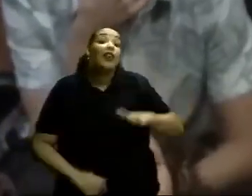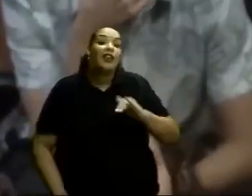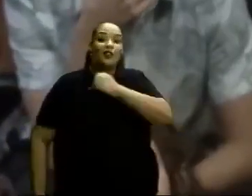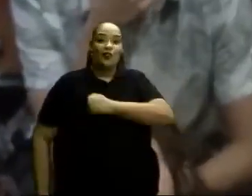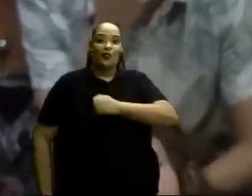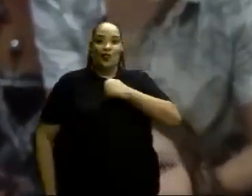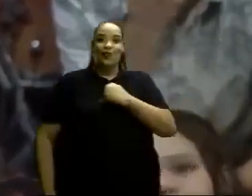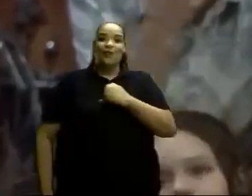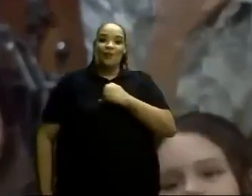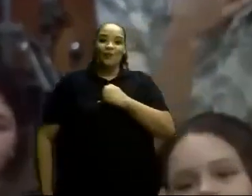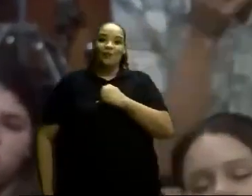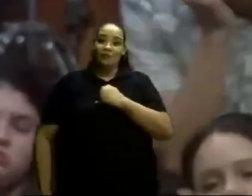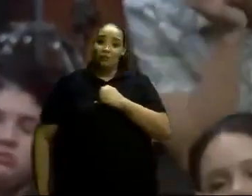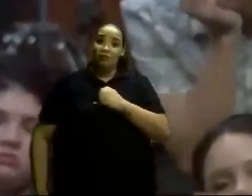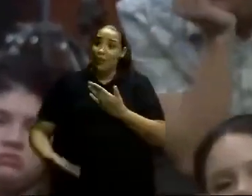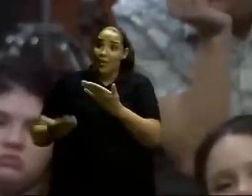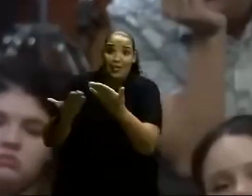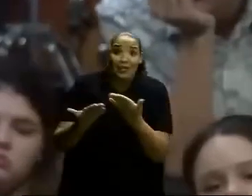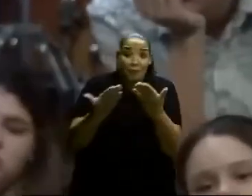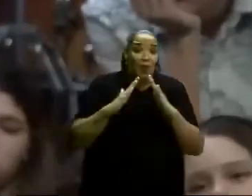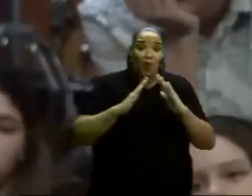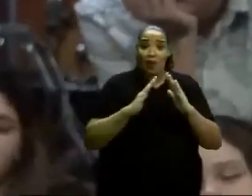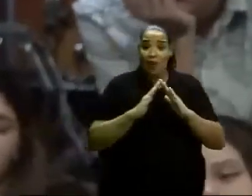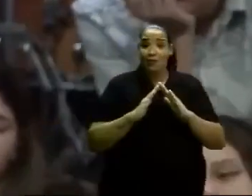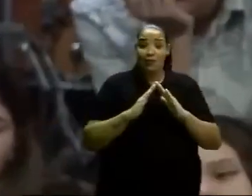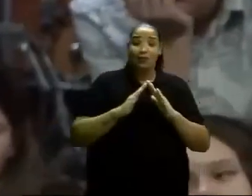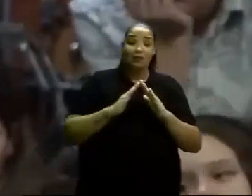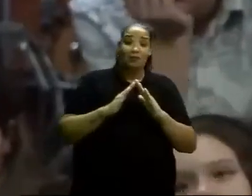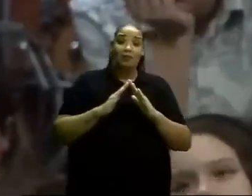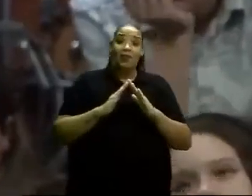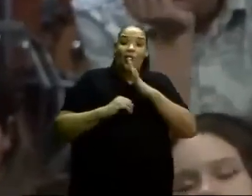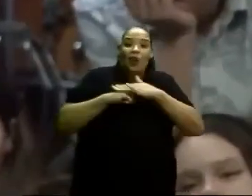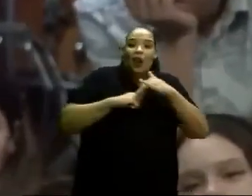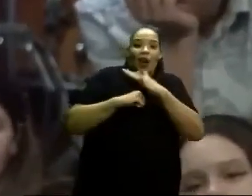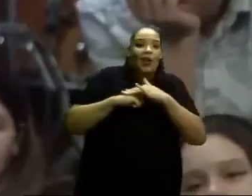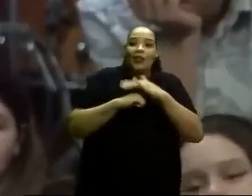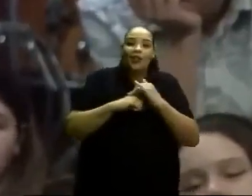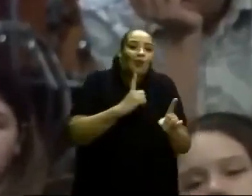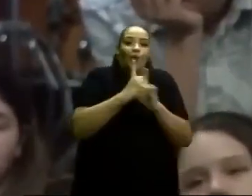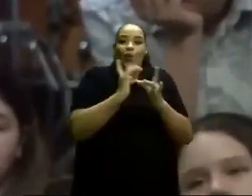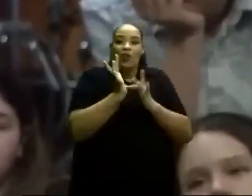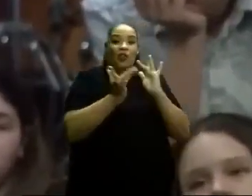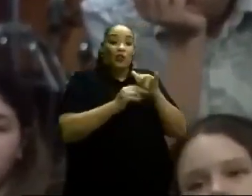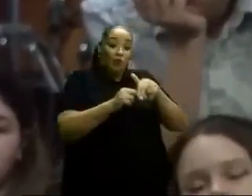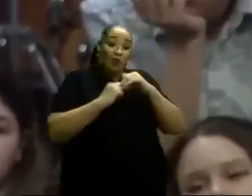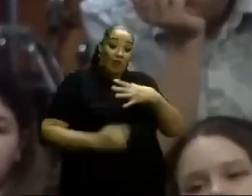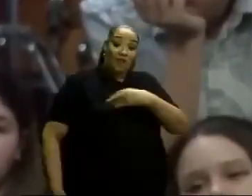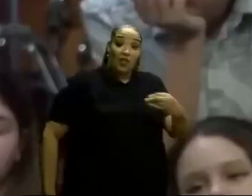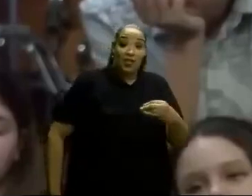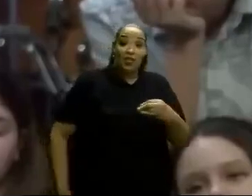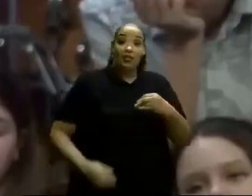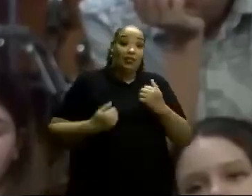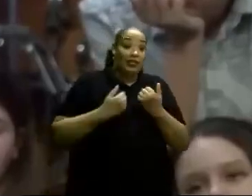Passou a recebê-la em sua casa. O afeto que ela não encontraria mais em Jesus na condição de filho, foi-lhe